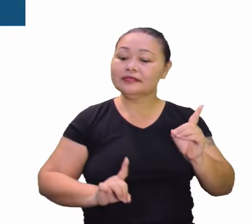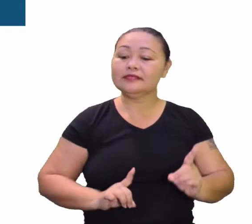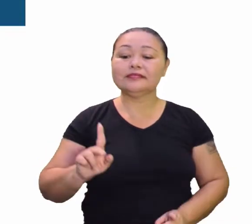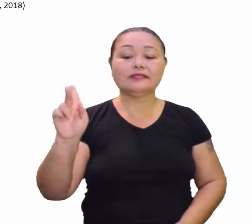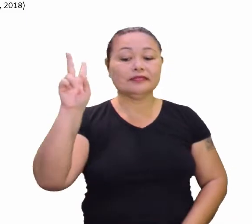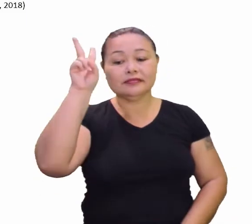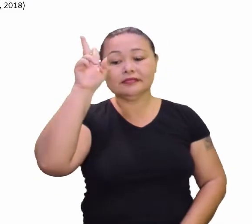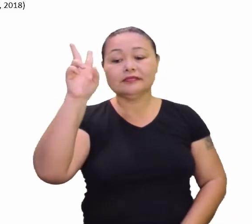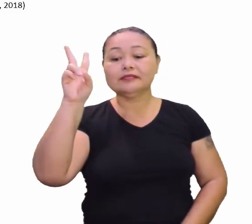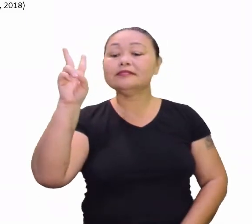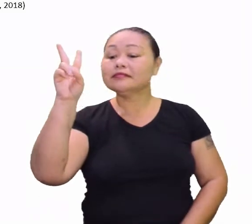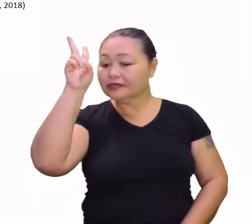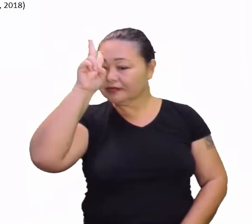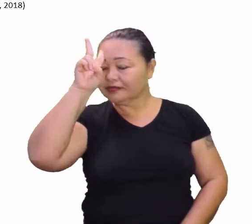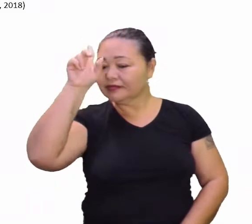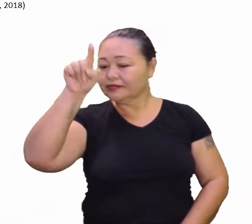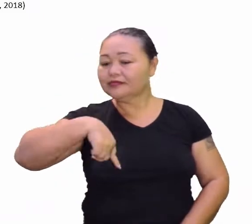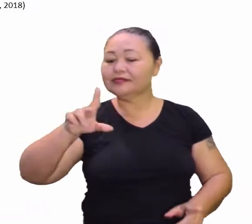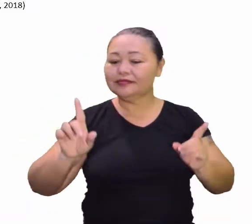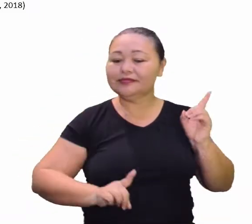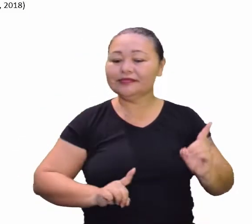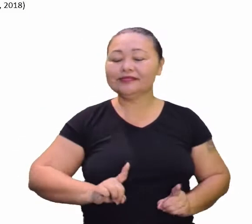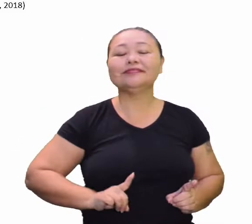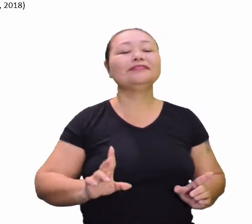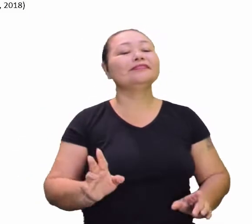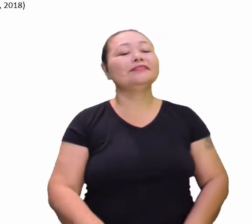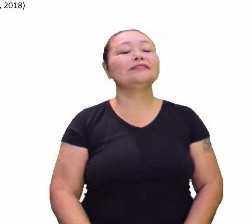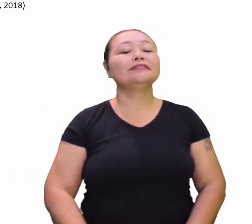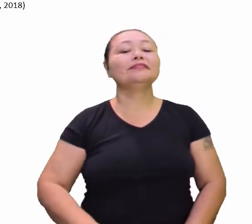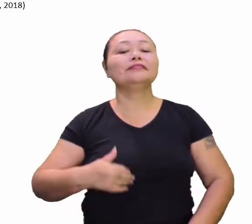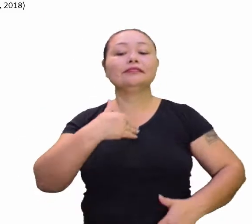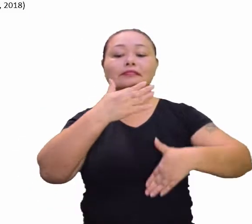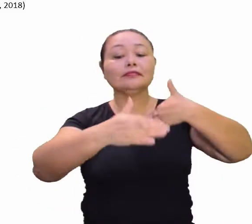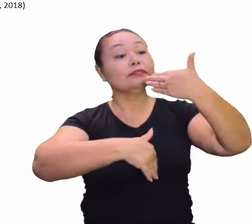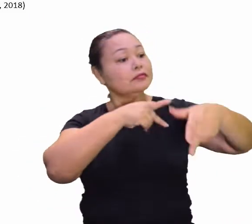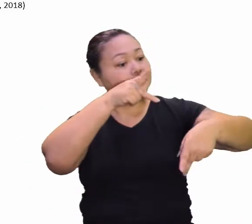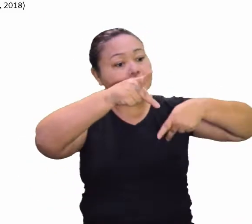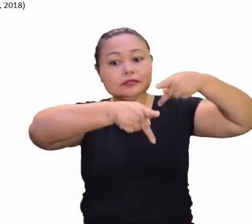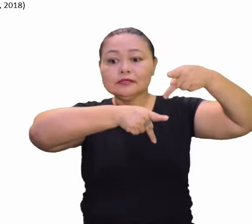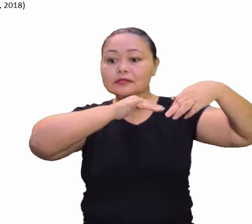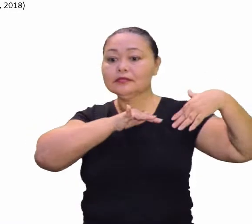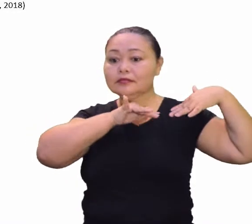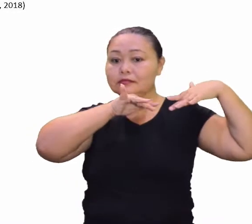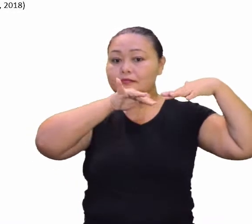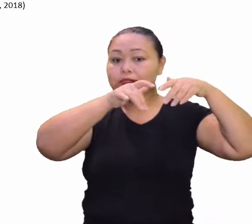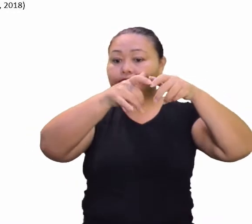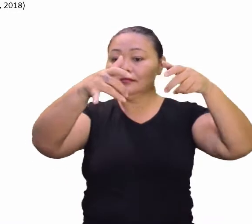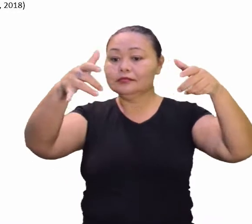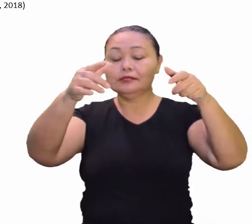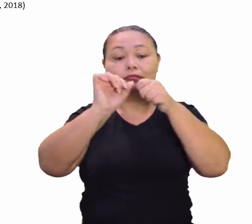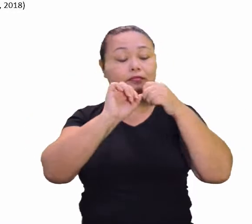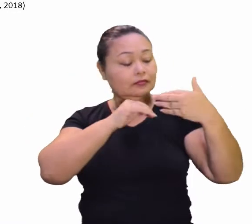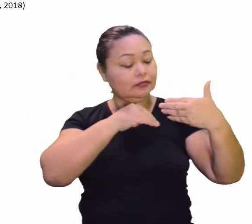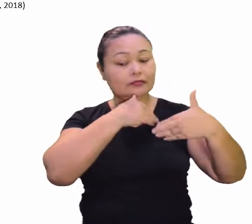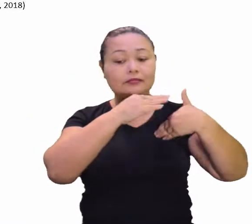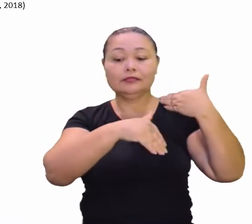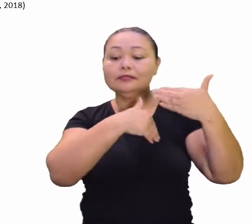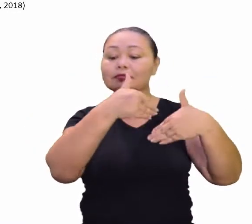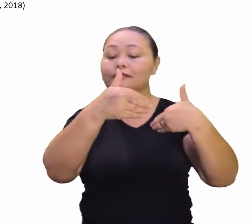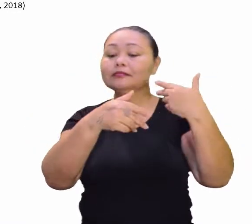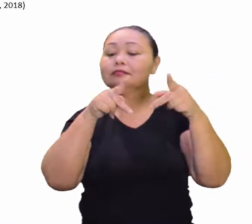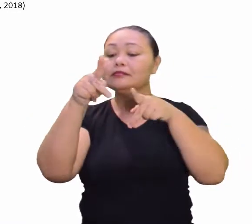da geografia, história. Então, vamos entender a evolução da população. E quando a gente fala da evolução